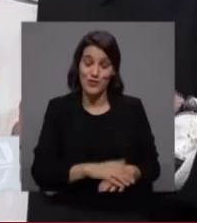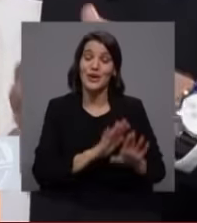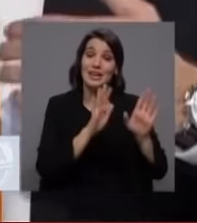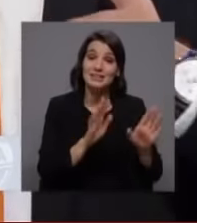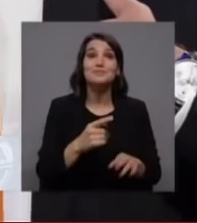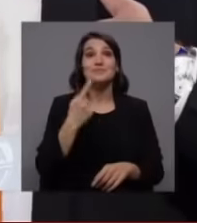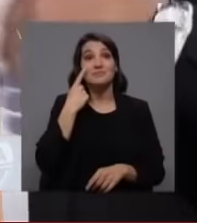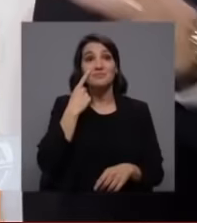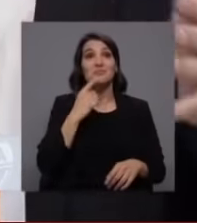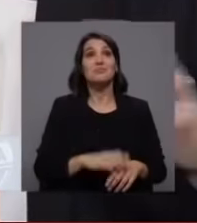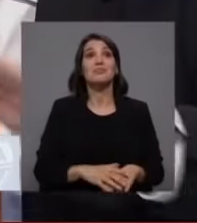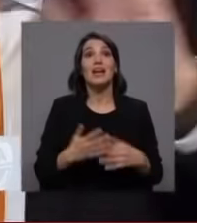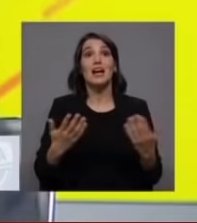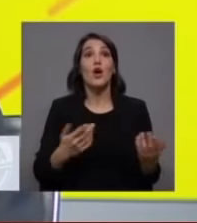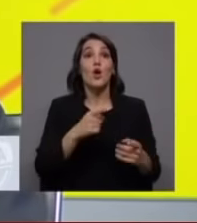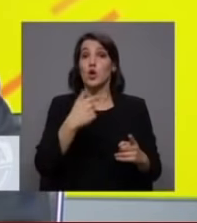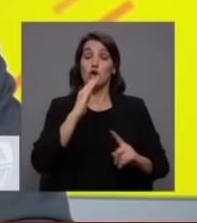terminar